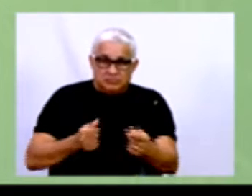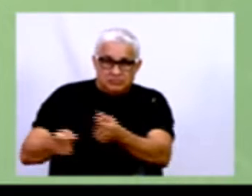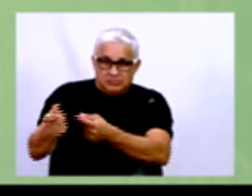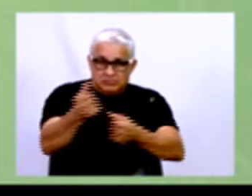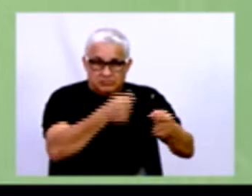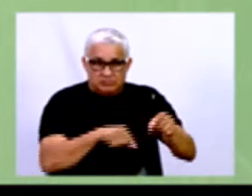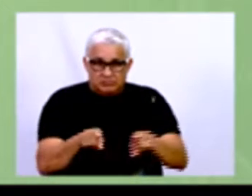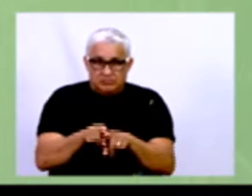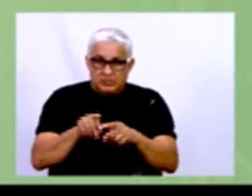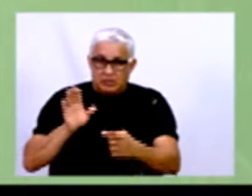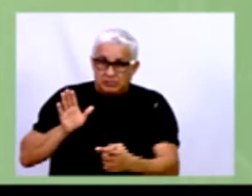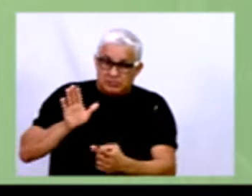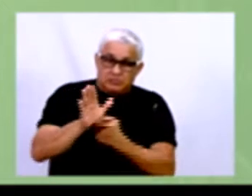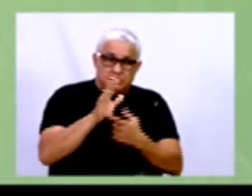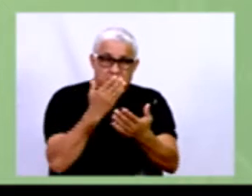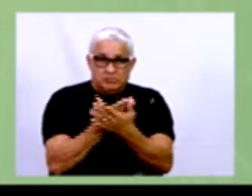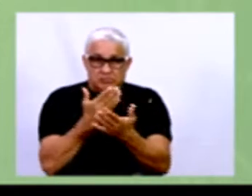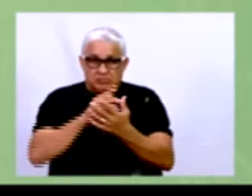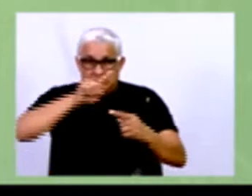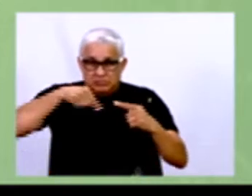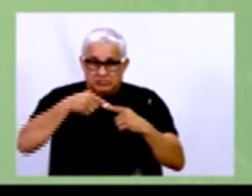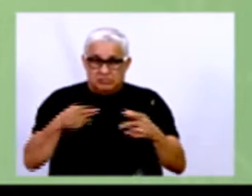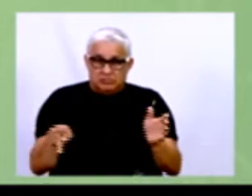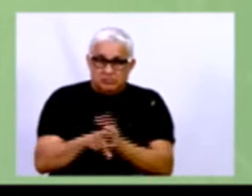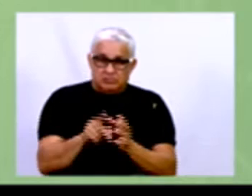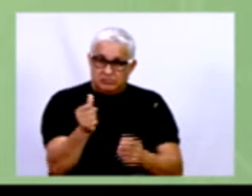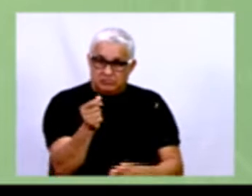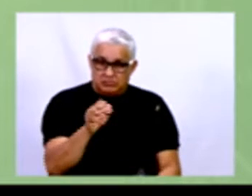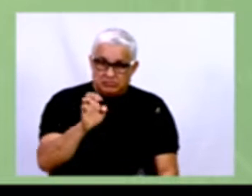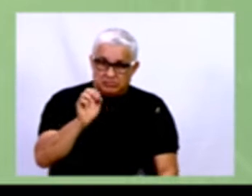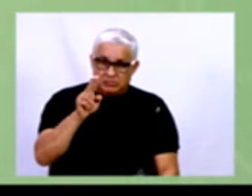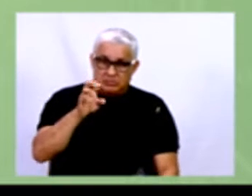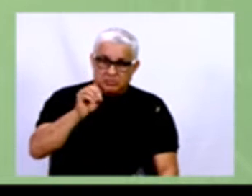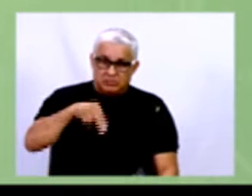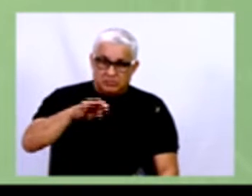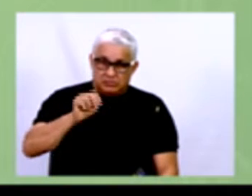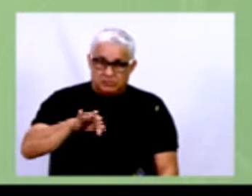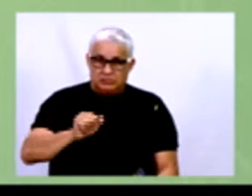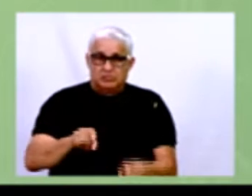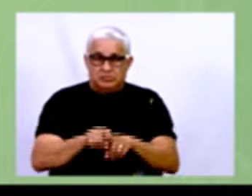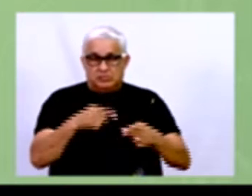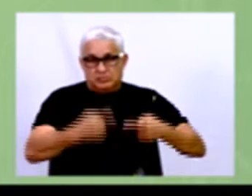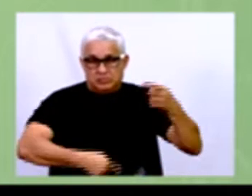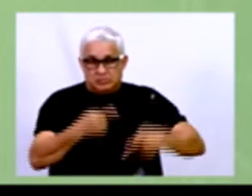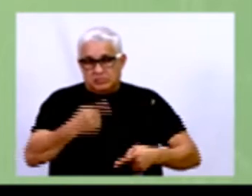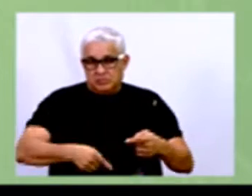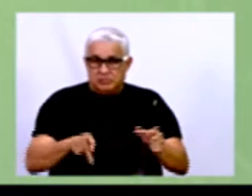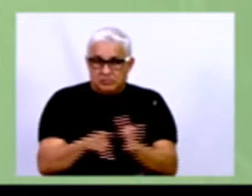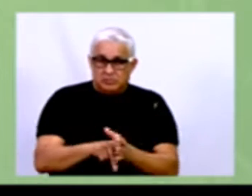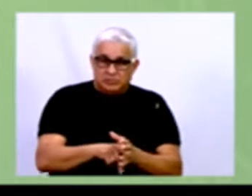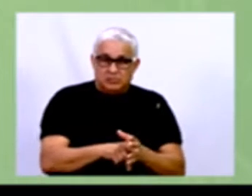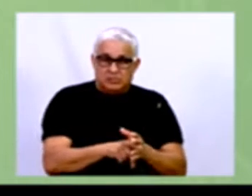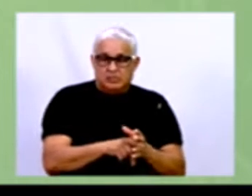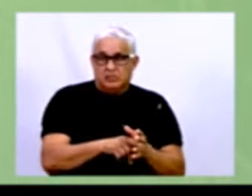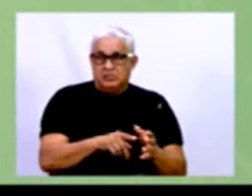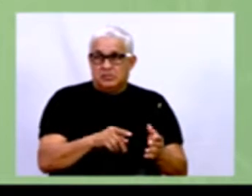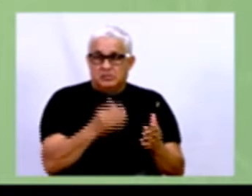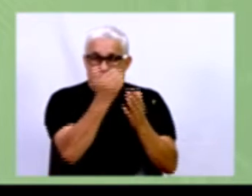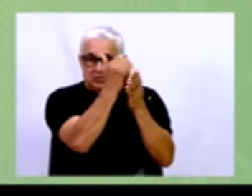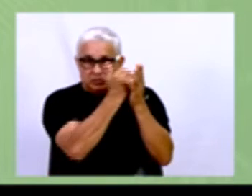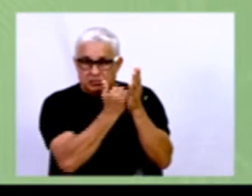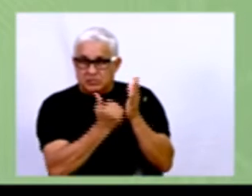os objetivos do estudo da economia, discutir os instrumentos de política econômica e assinalar as divisões didáticas da